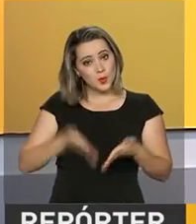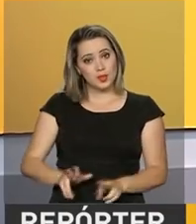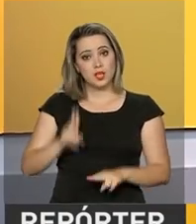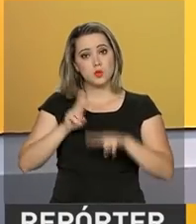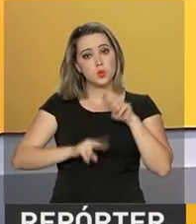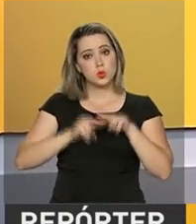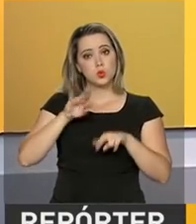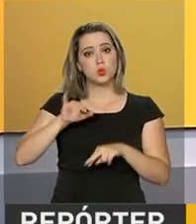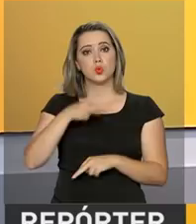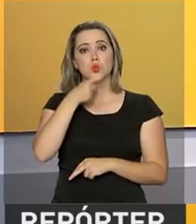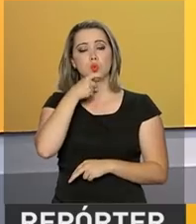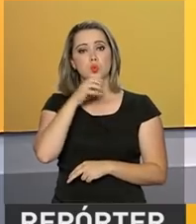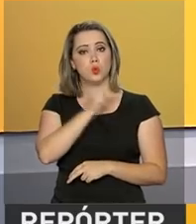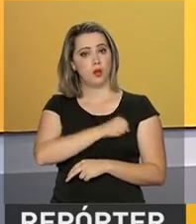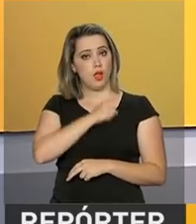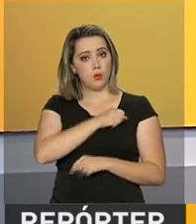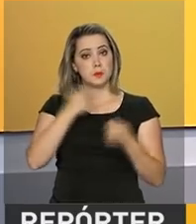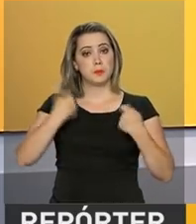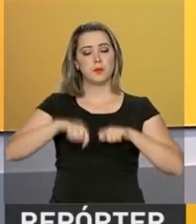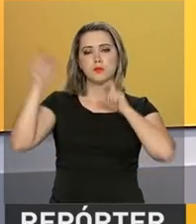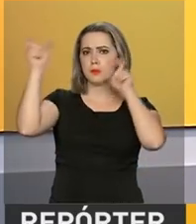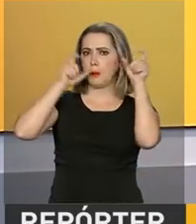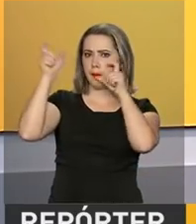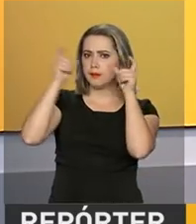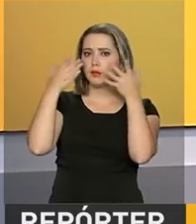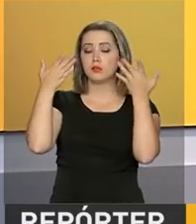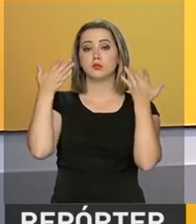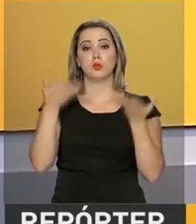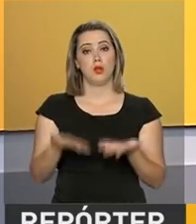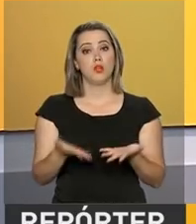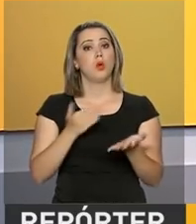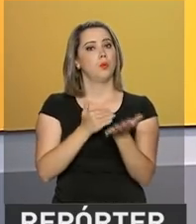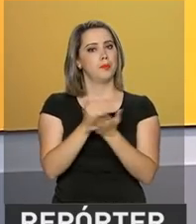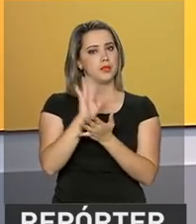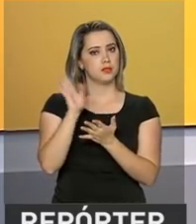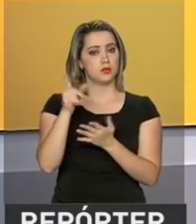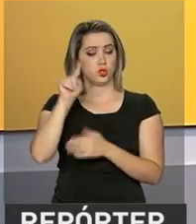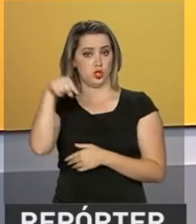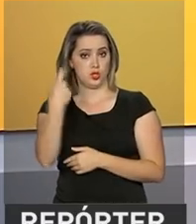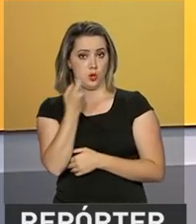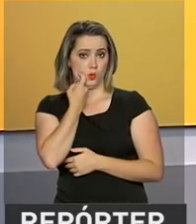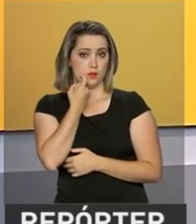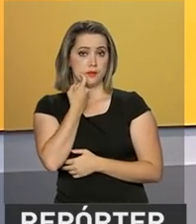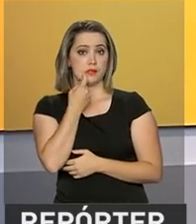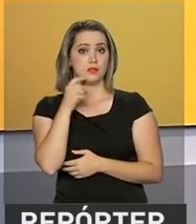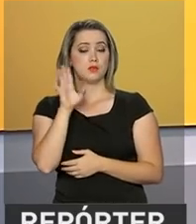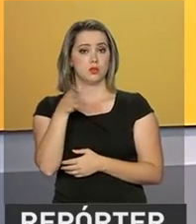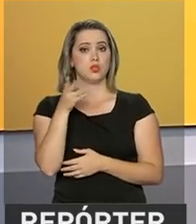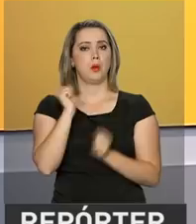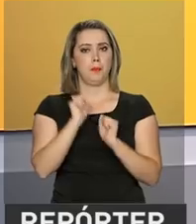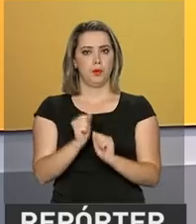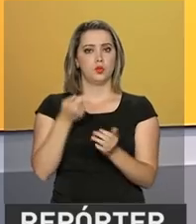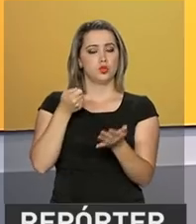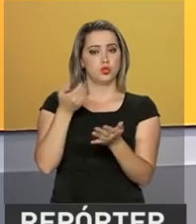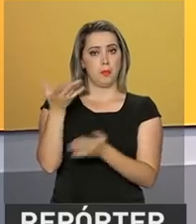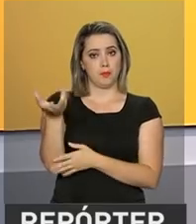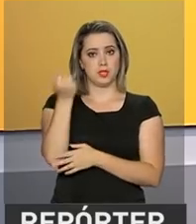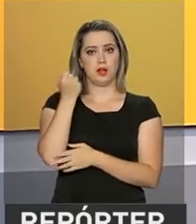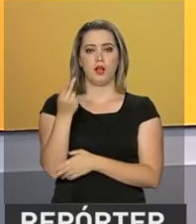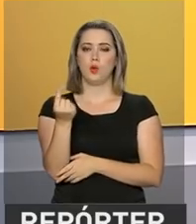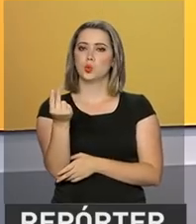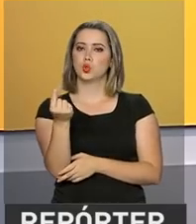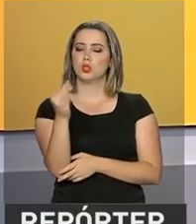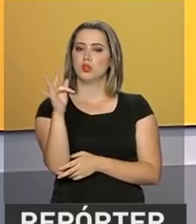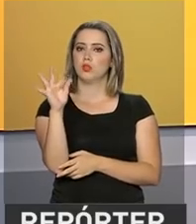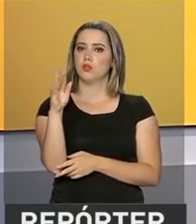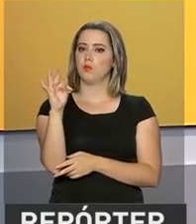de junho julho e agosto deve ficar atento a partir da próxima sexta feira já será possível sacar os